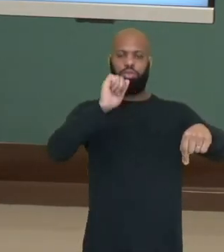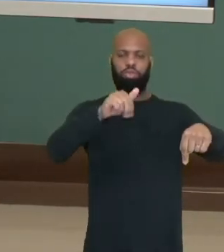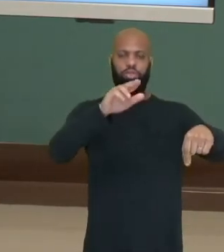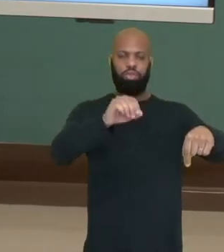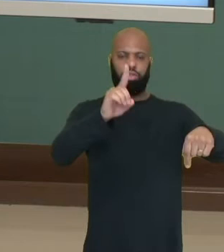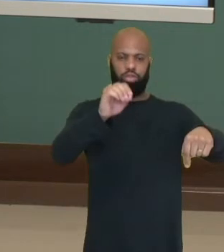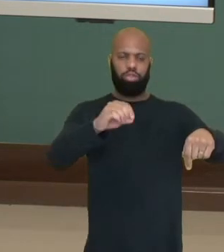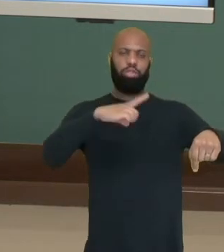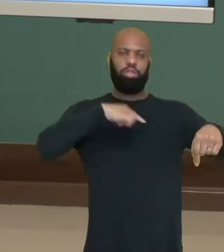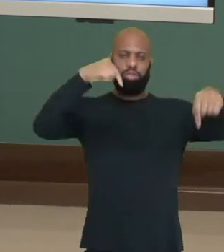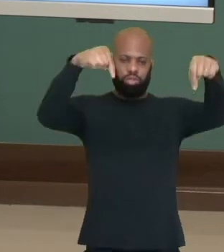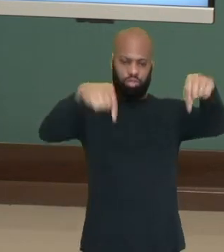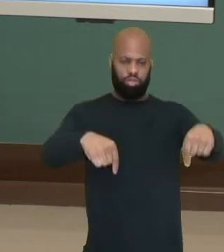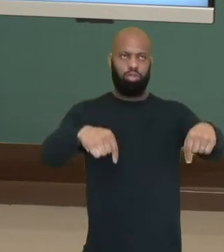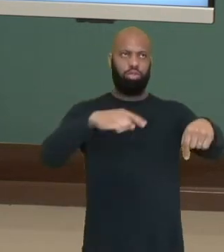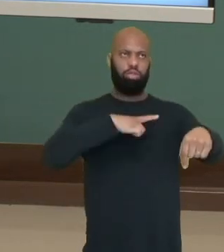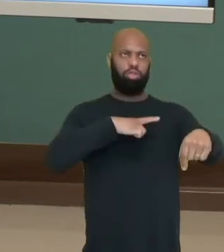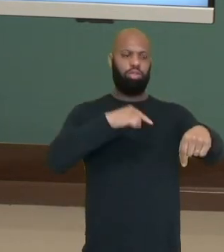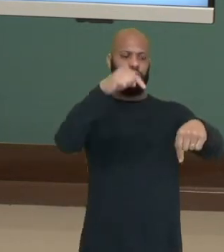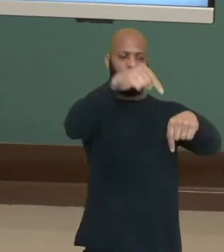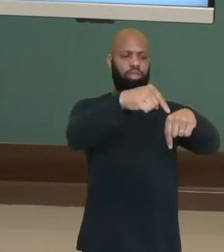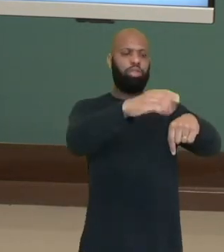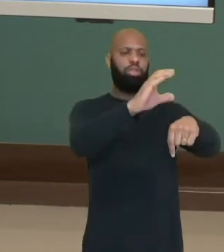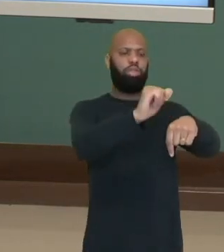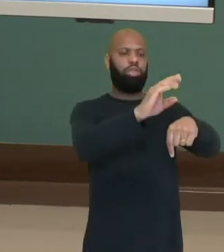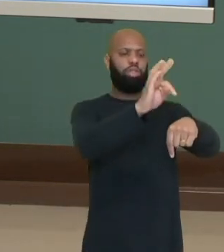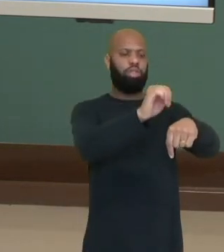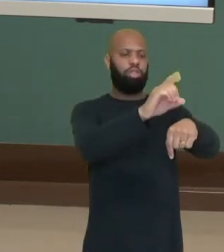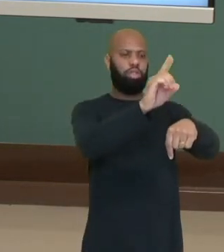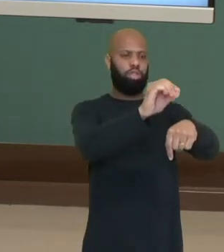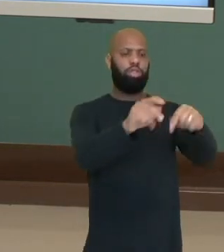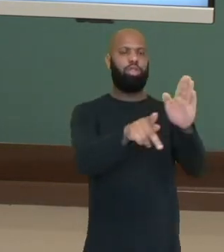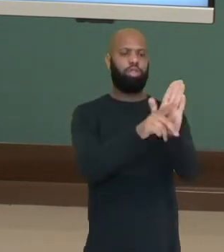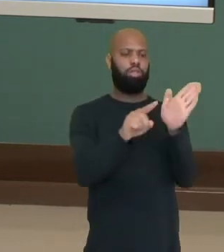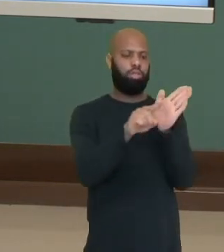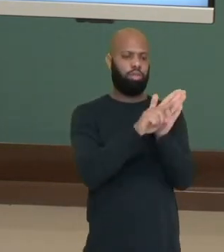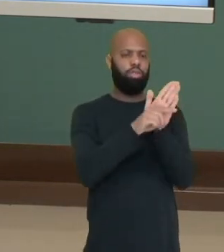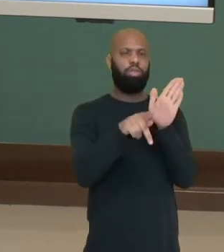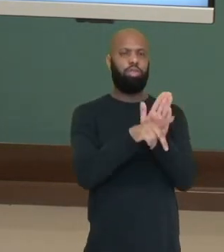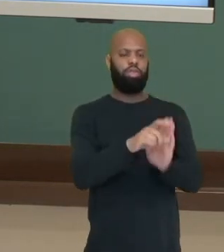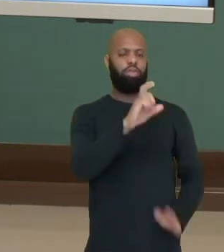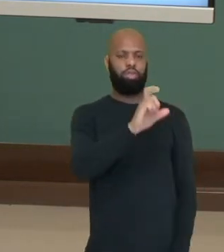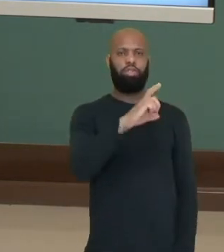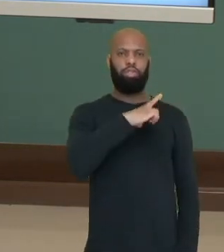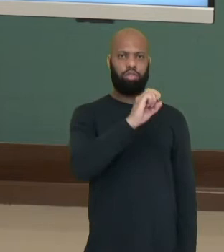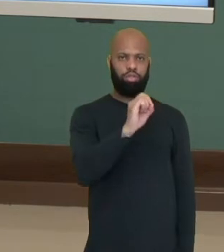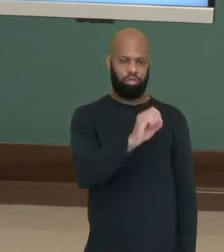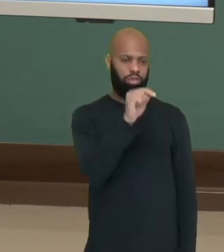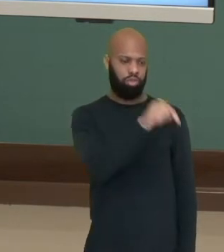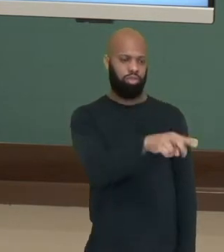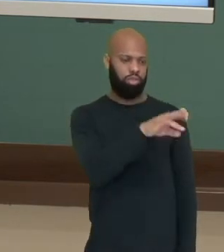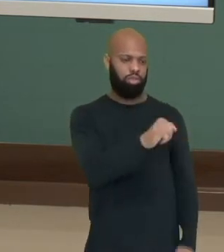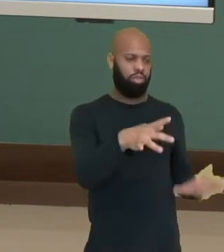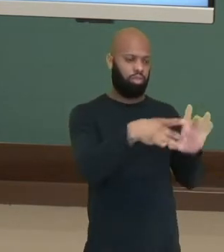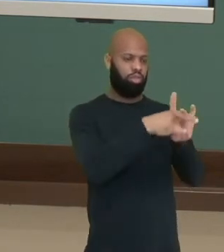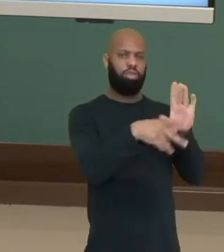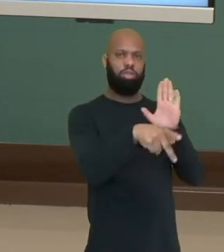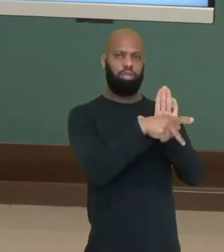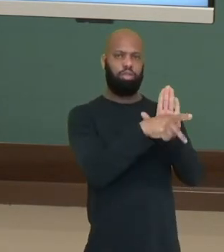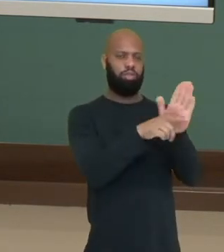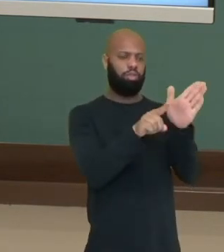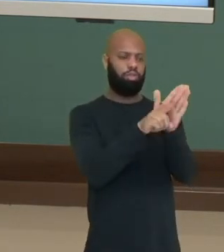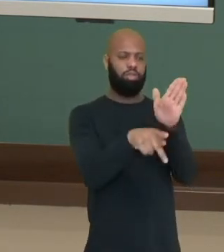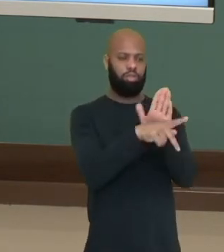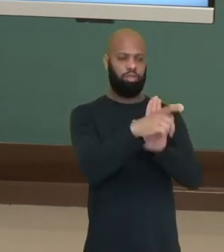ânodo da eletrólise, e o cátodo ligado na parte negativa aqui da pilha. Então, o cátodo da eletrólise ligado lá na parte negativa da